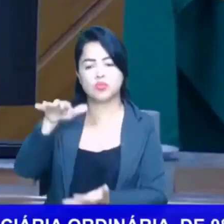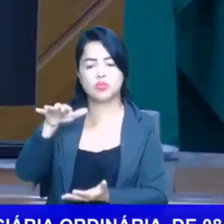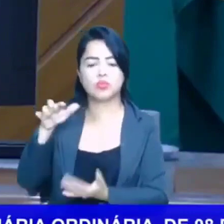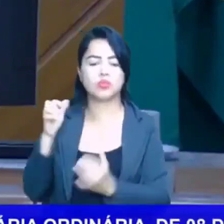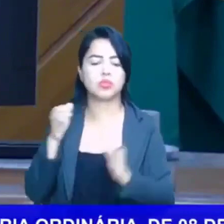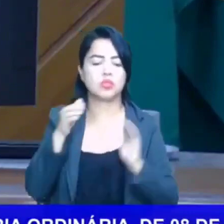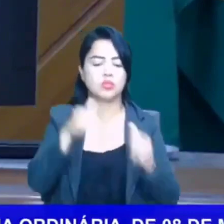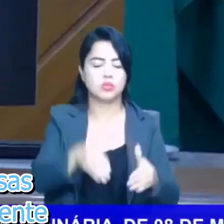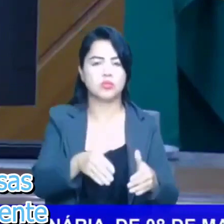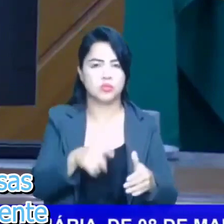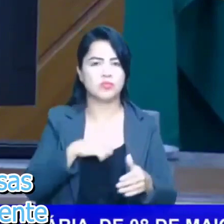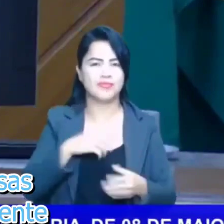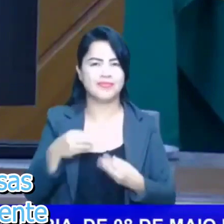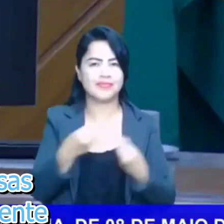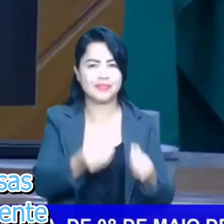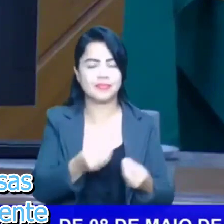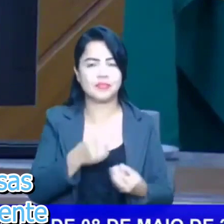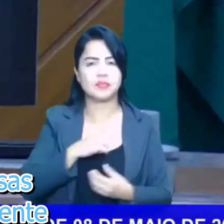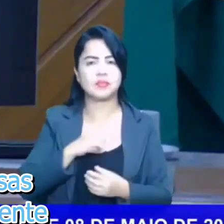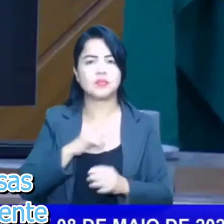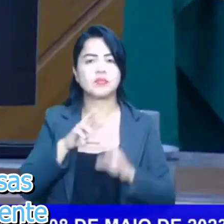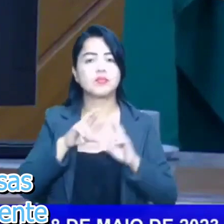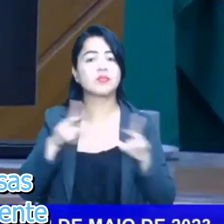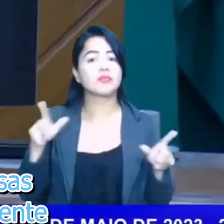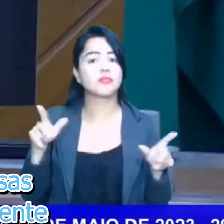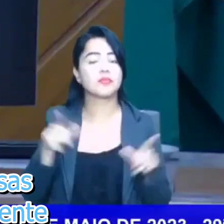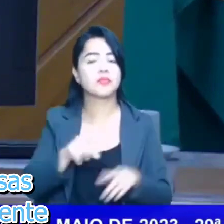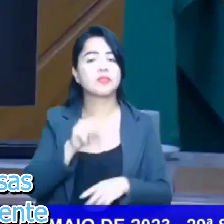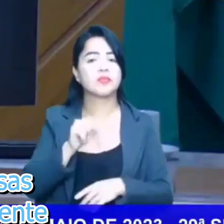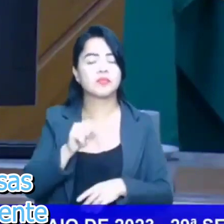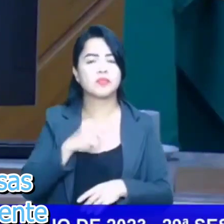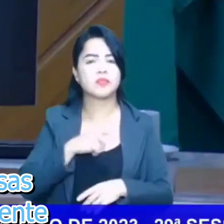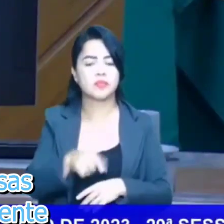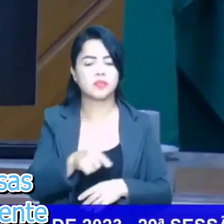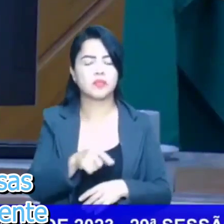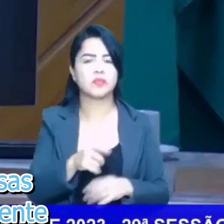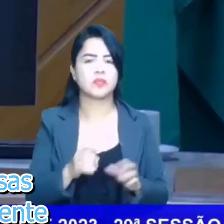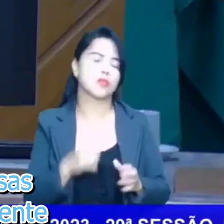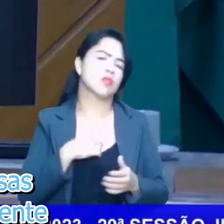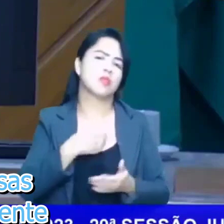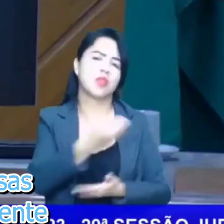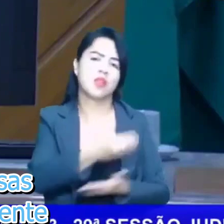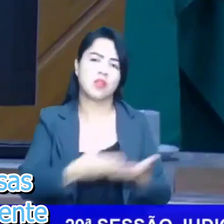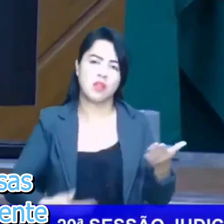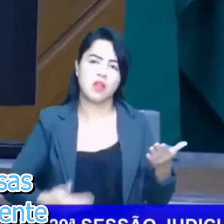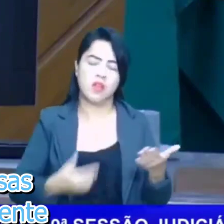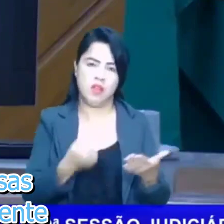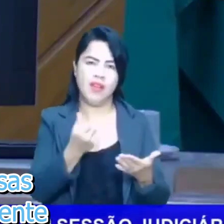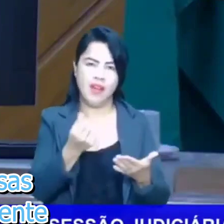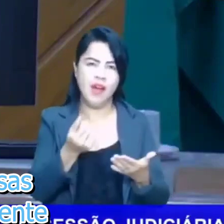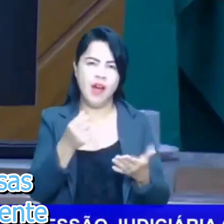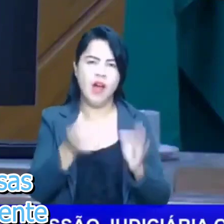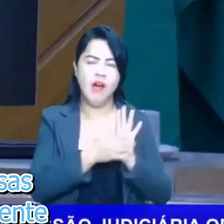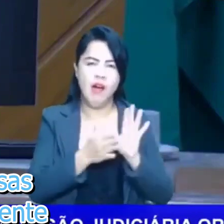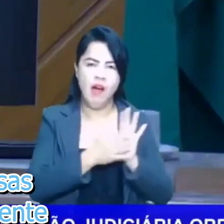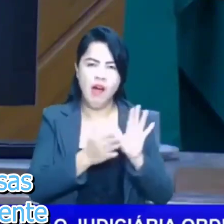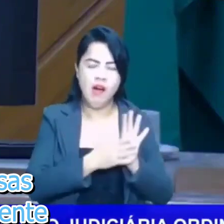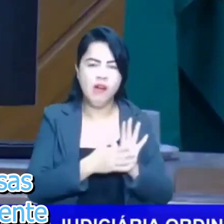ela. A distinção que fazemos agora é, em relação a essas prestações de contas, que de fato